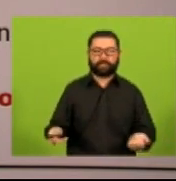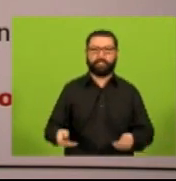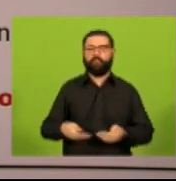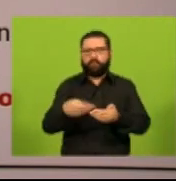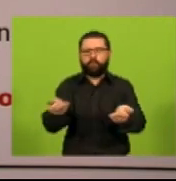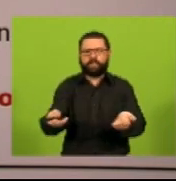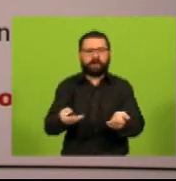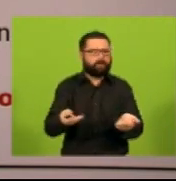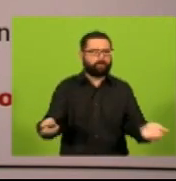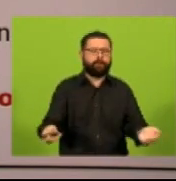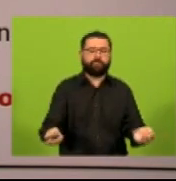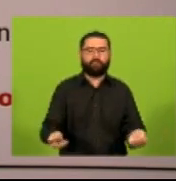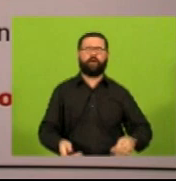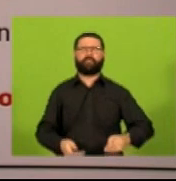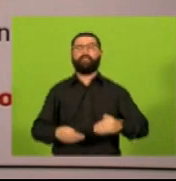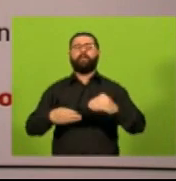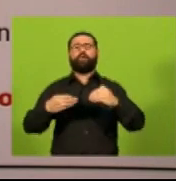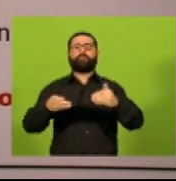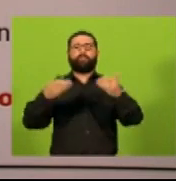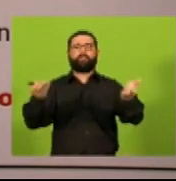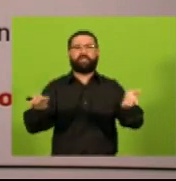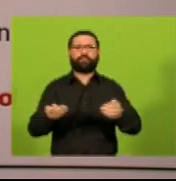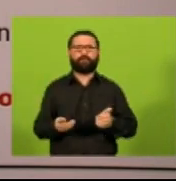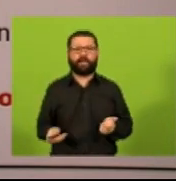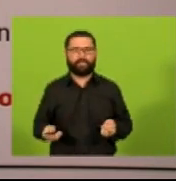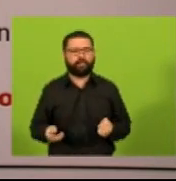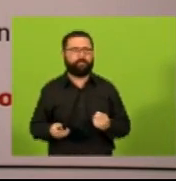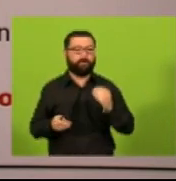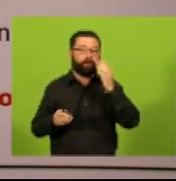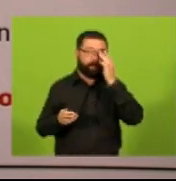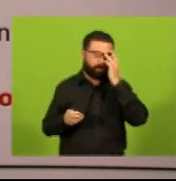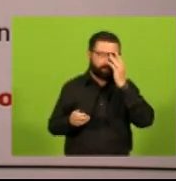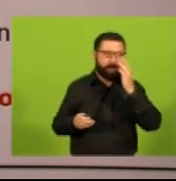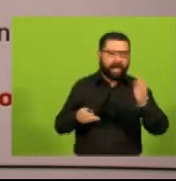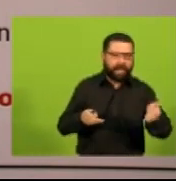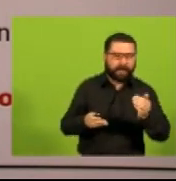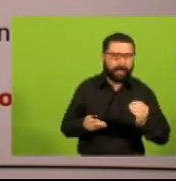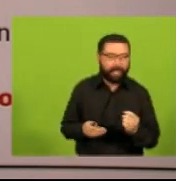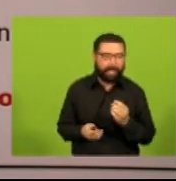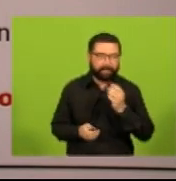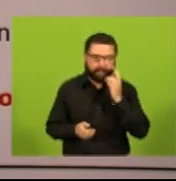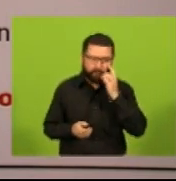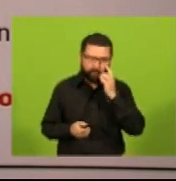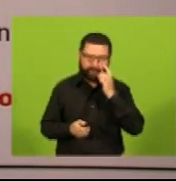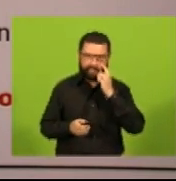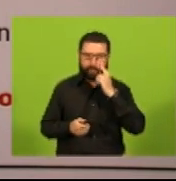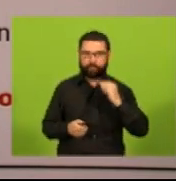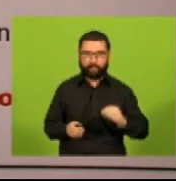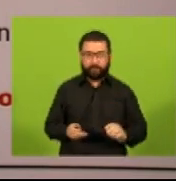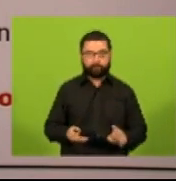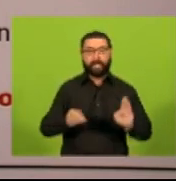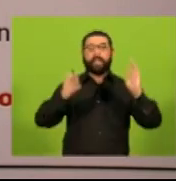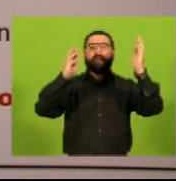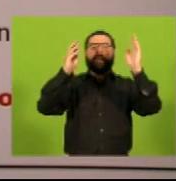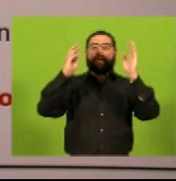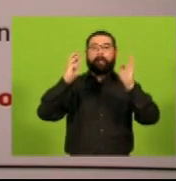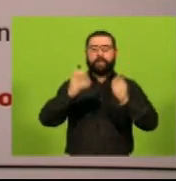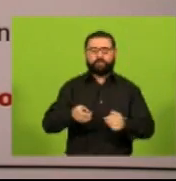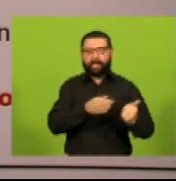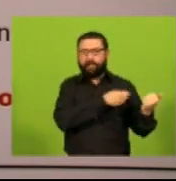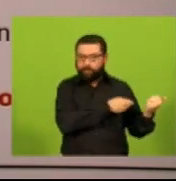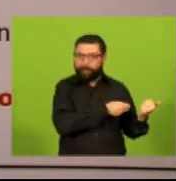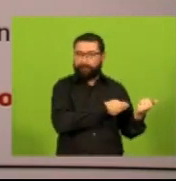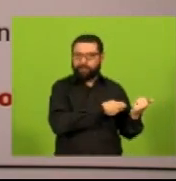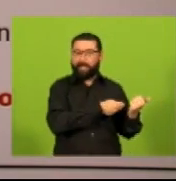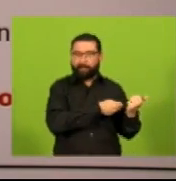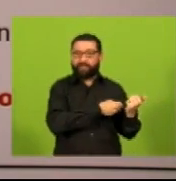taxa de aplicação, volume de calda, tudo a mesma coisa. Quanto foi os litros por hectare que foram aplicados? Aí é assim que nós vamos fazer essa continha.